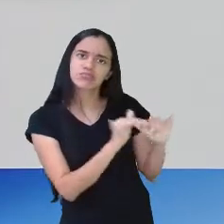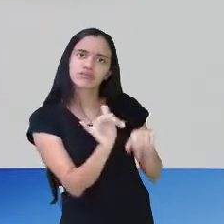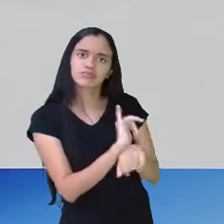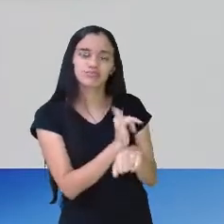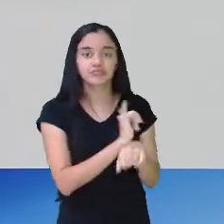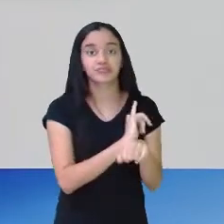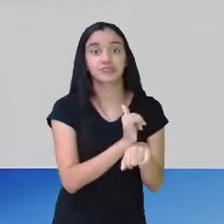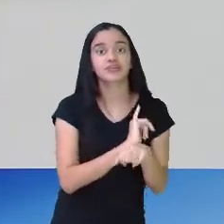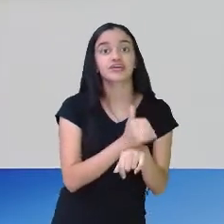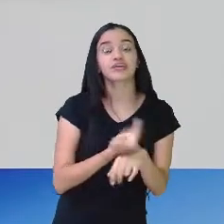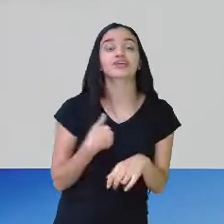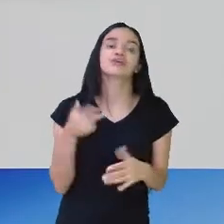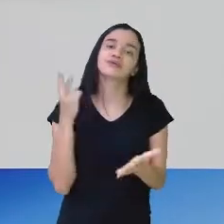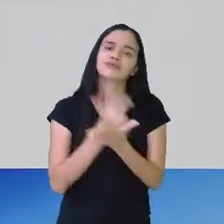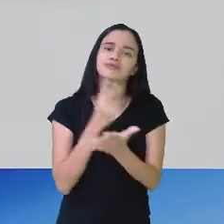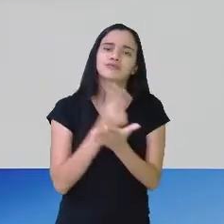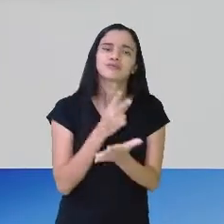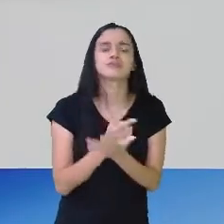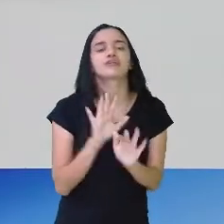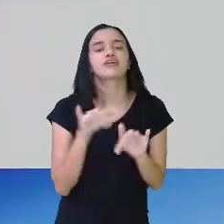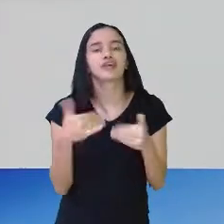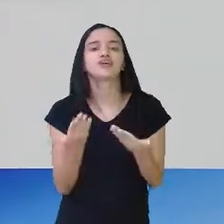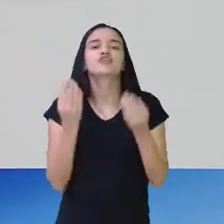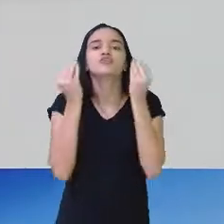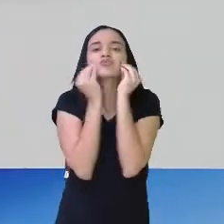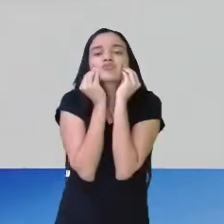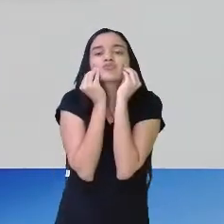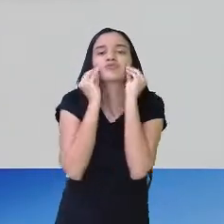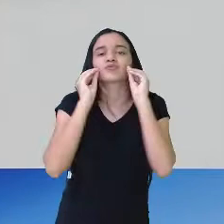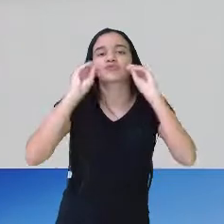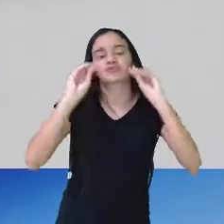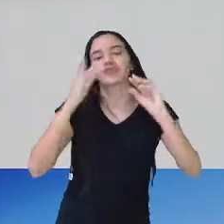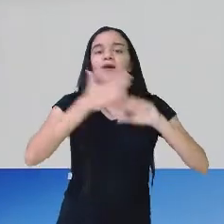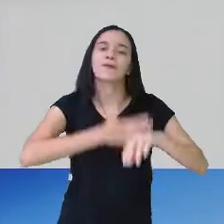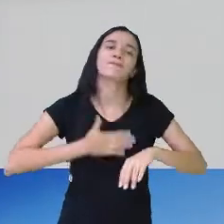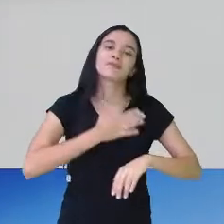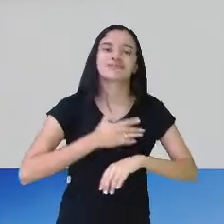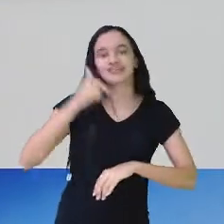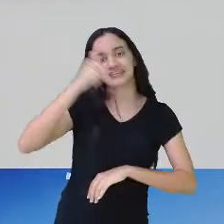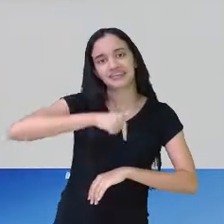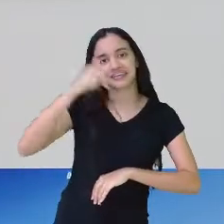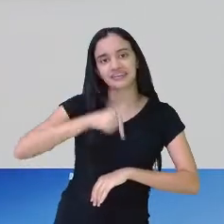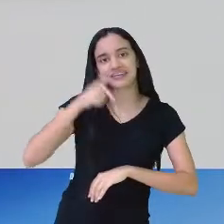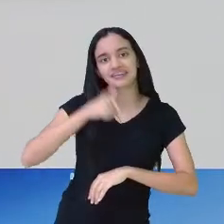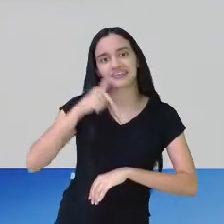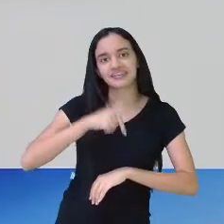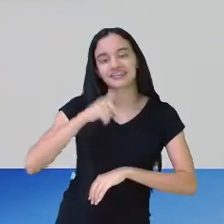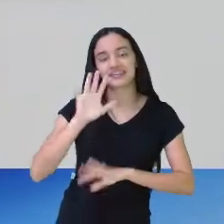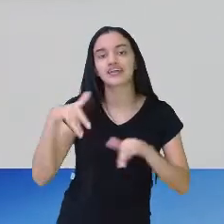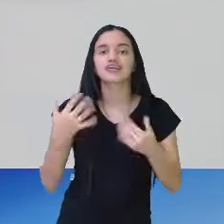canal do YouTube, que eu sempre estou de olho, tá certo? Um beijo, e como sempre foi um prazer estar aqui vendo,